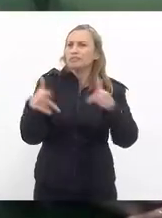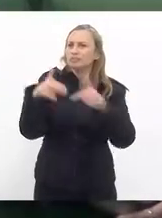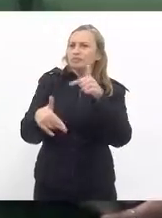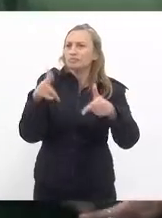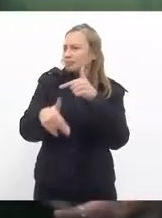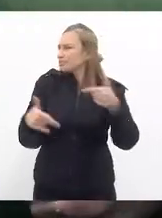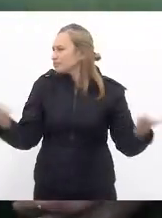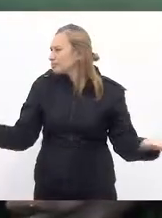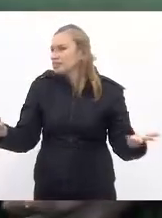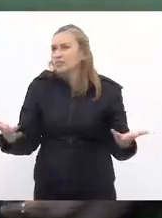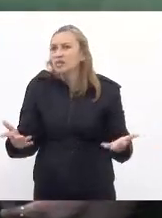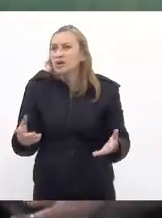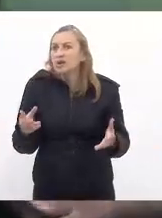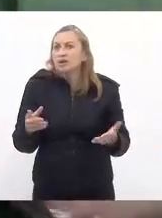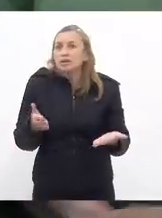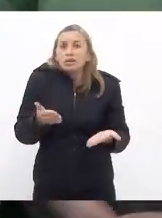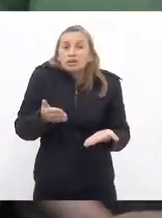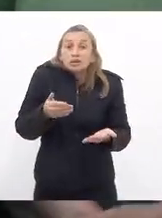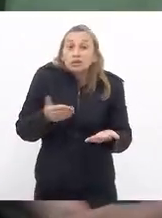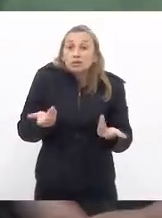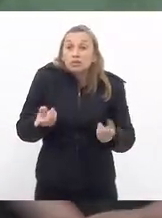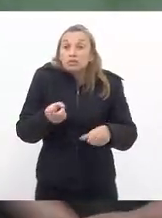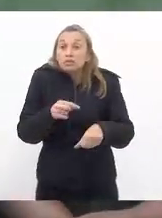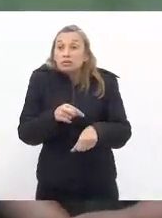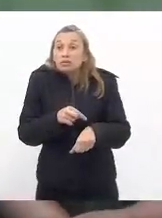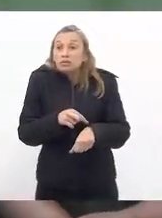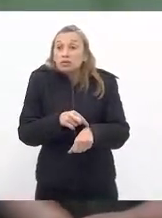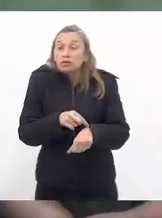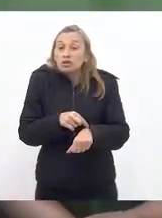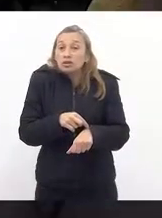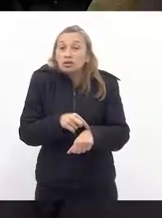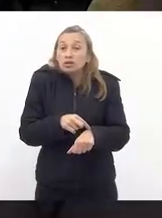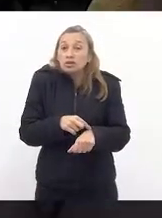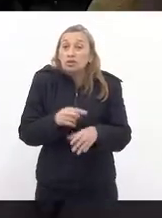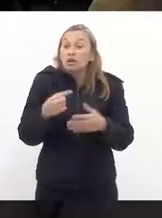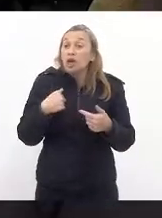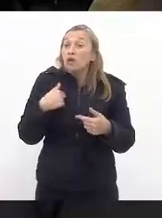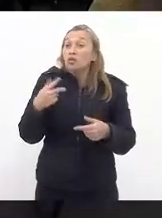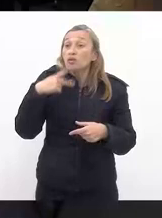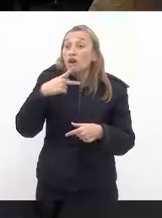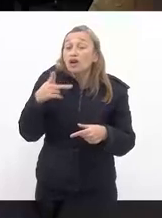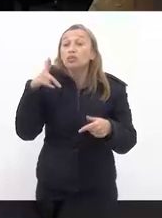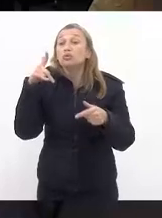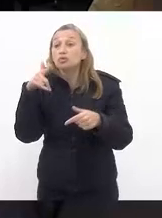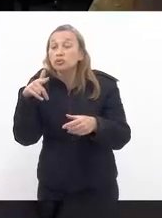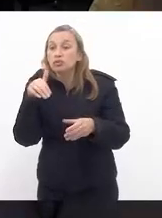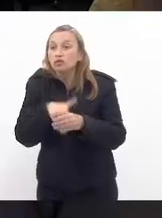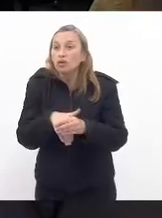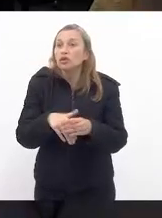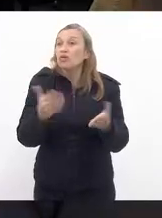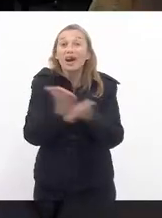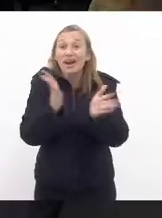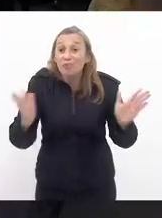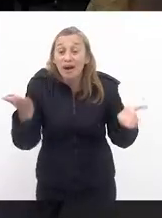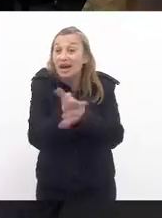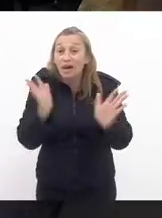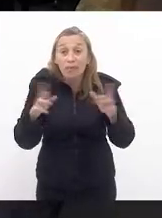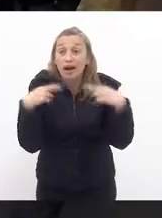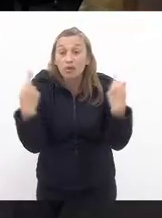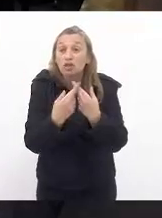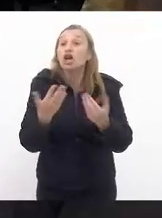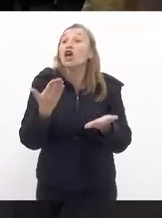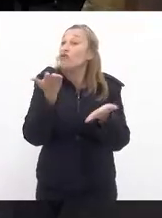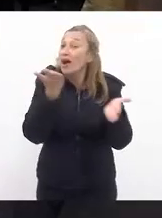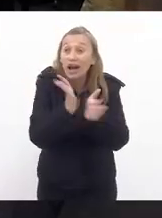as pessoas eles não admito isso não admiro ouvindo ele tá Demorou emitir eu posso vender a sessão estou emitindo